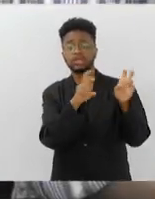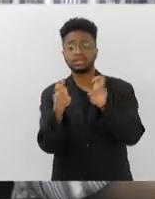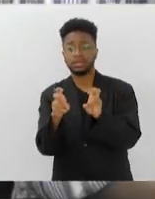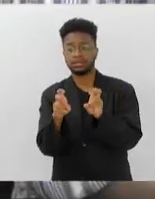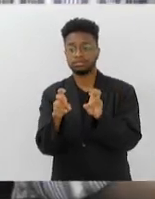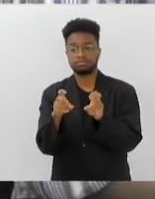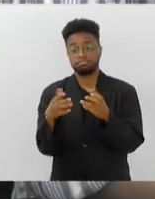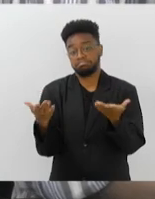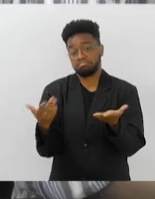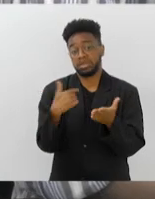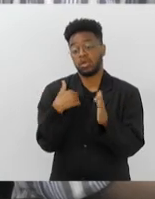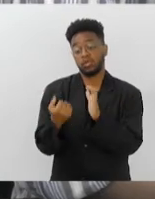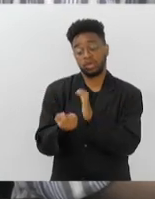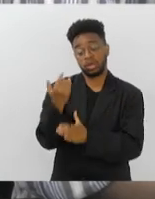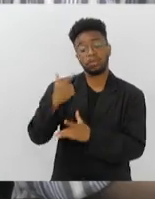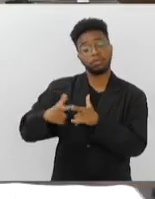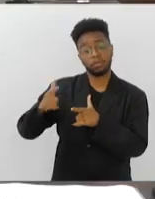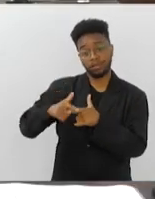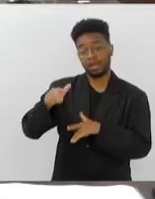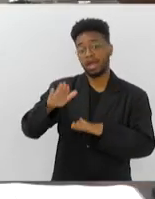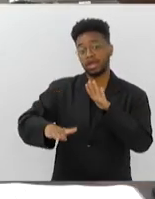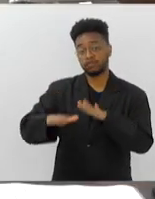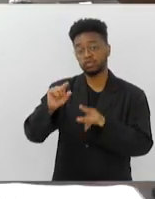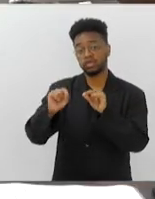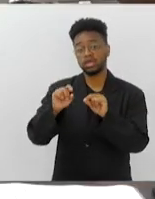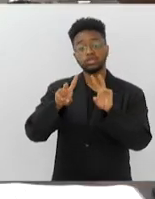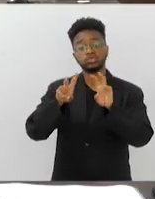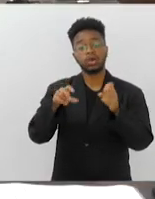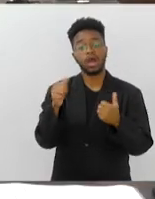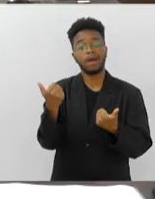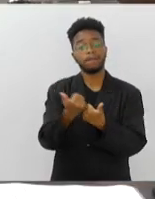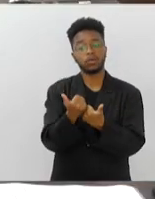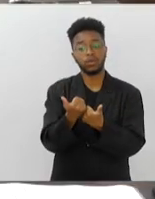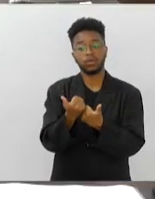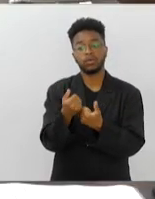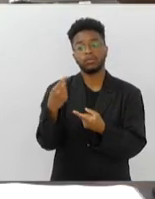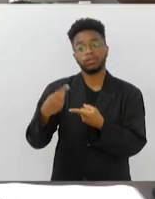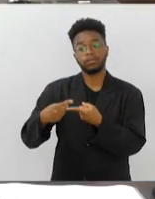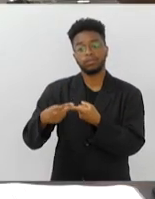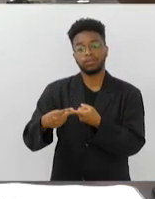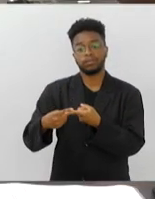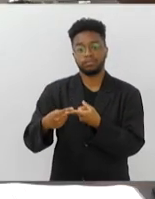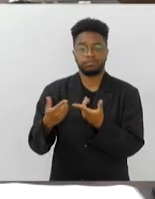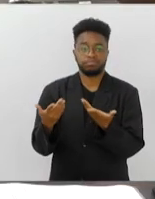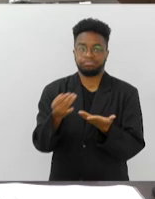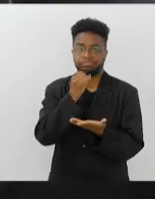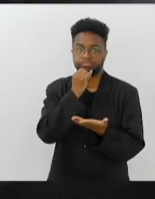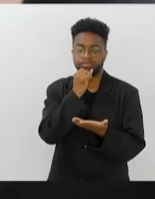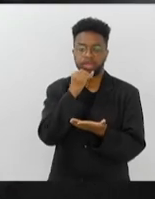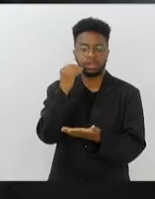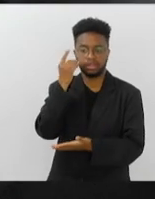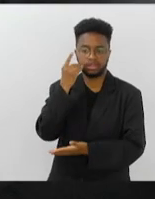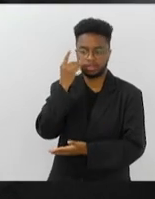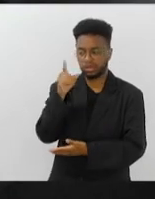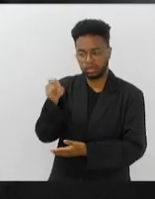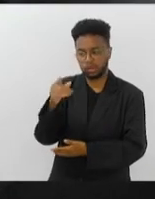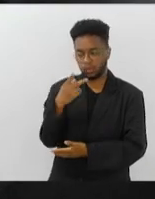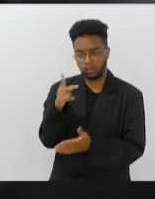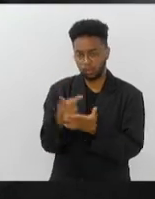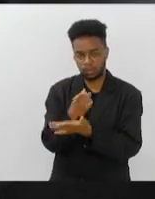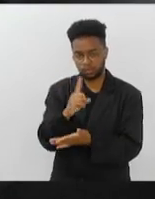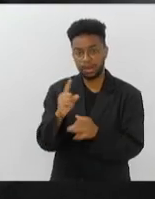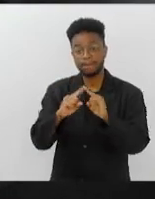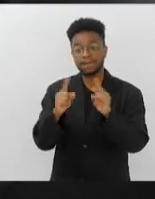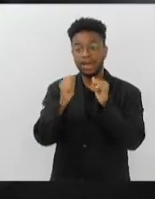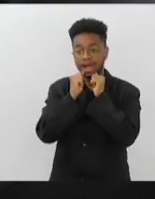Eu crio problema no plenário, muitas vezes, de apoiamento. Chega aqui o deputado, vamos pegar ali, não acontece com ele, mas chega lá o